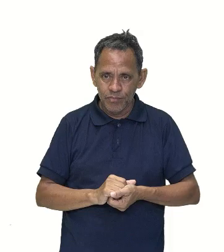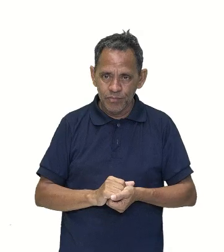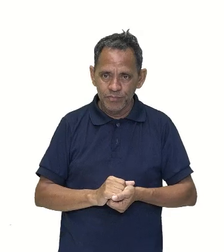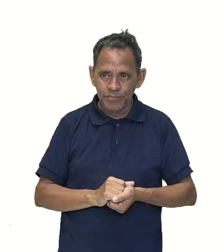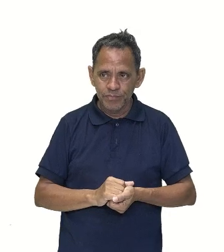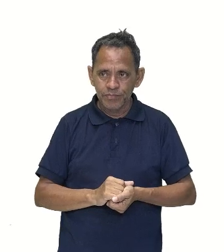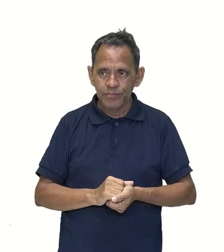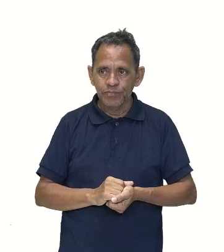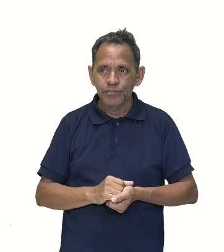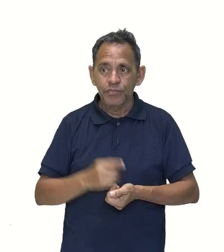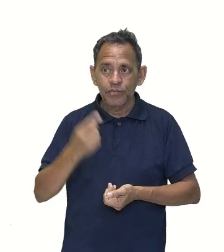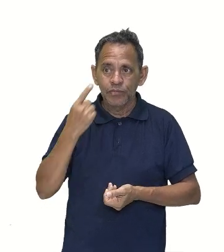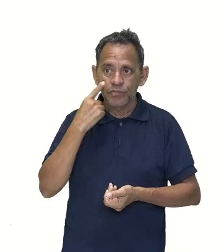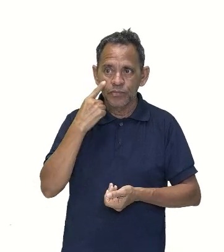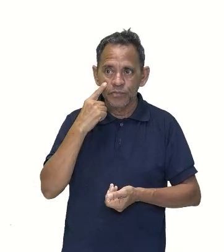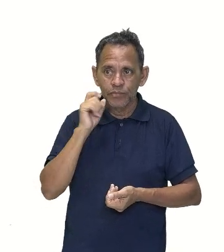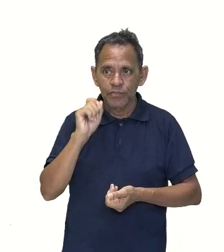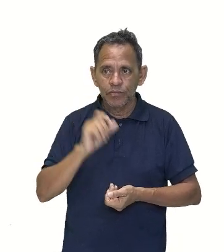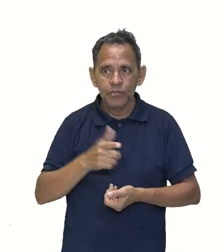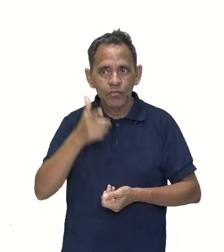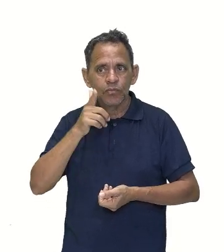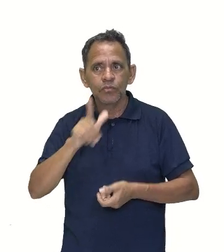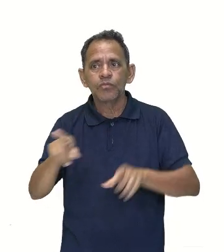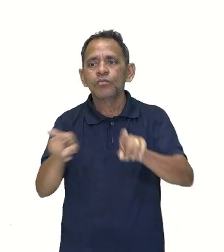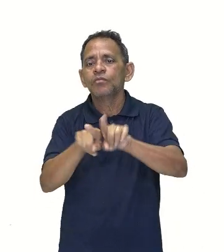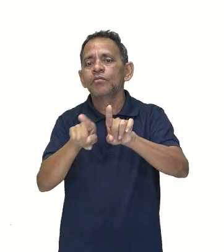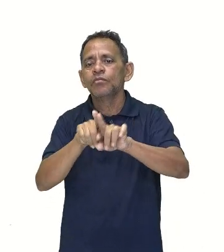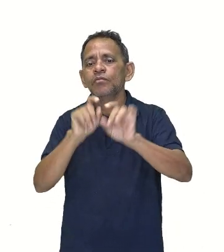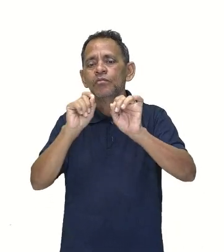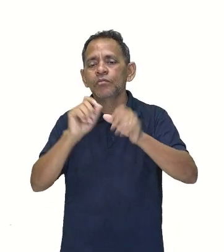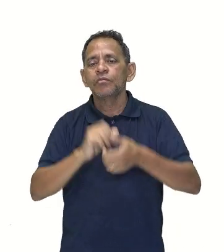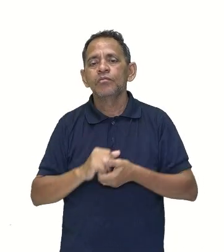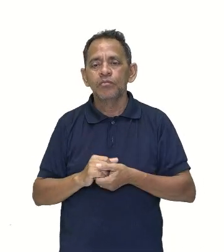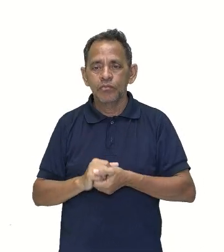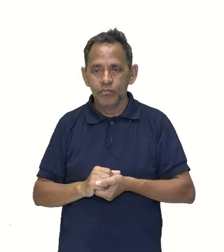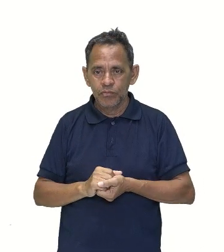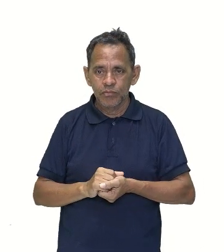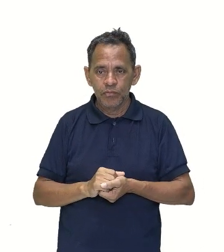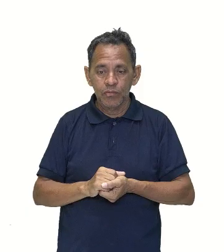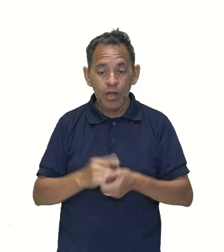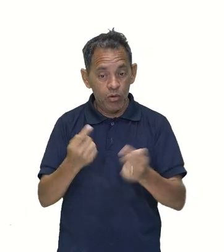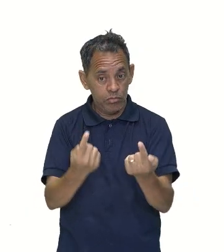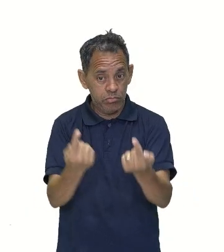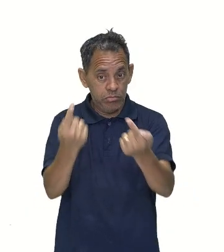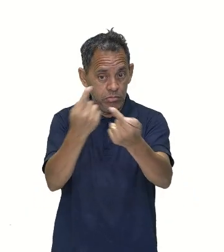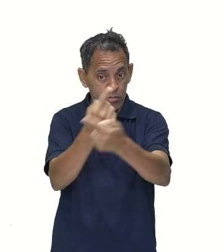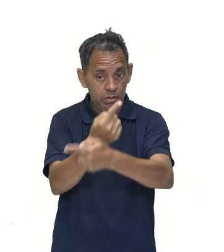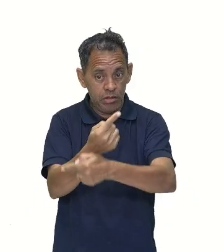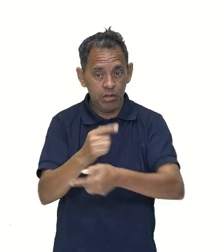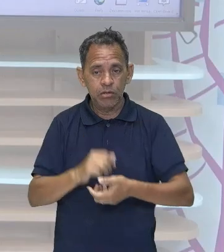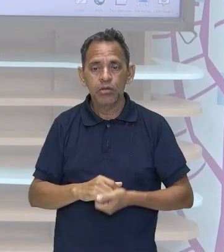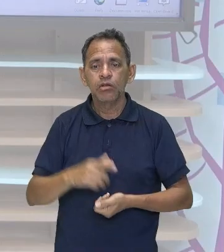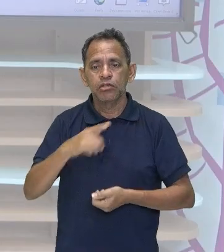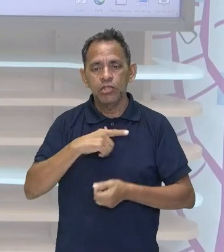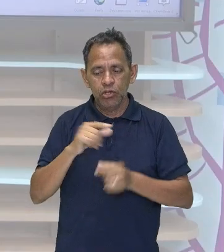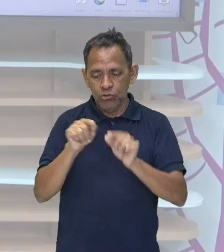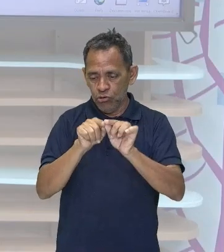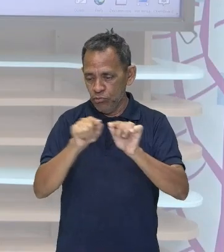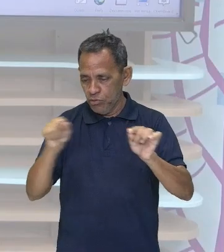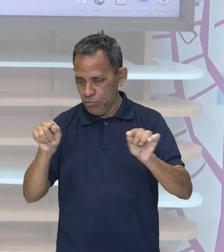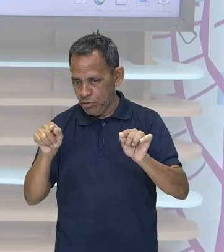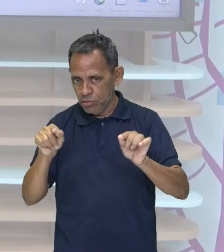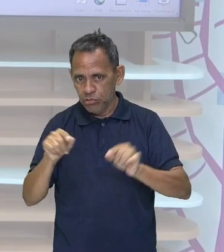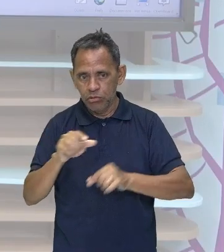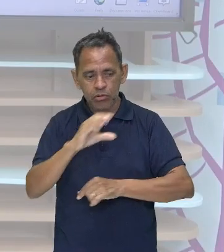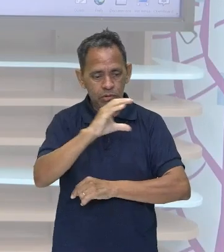Então, observem que eu consigo fazer também o processo ao contrário, tá? Foi dado o comprimento, ele está